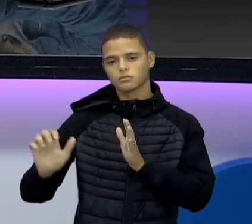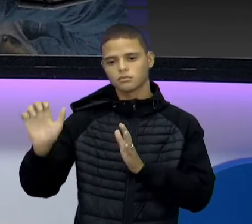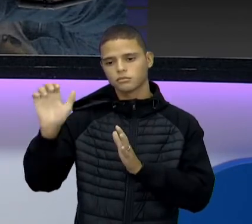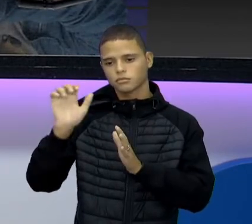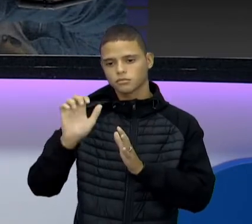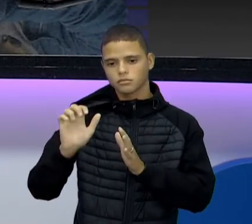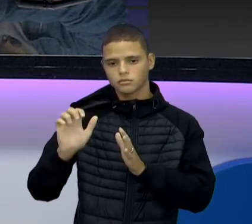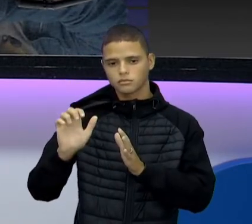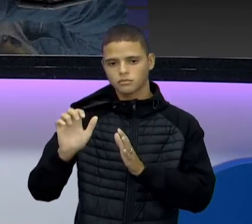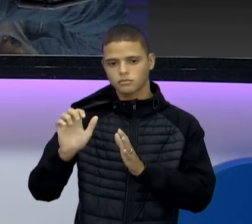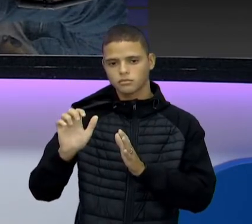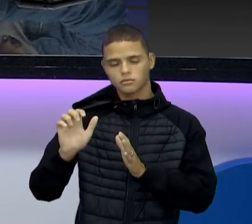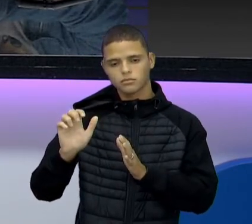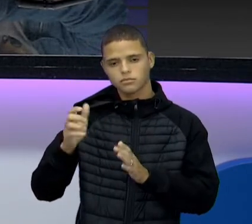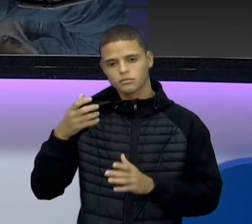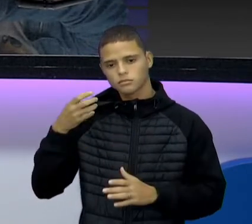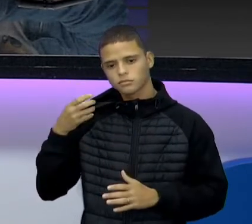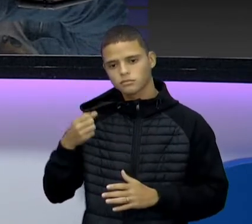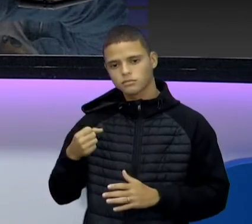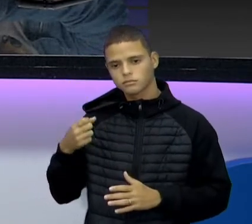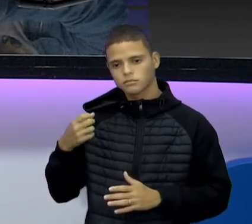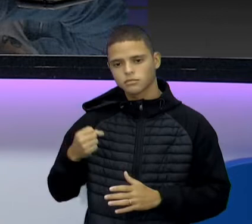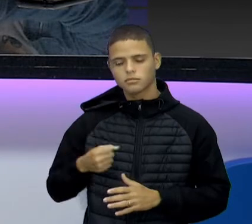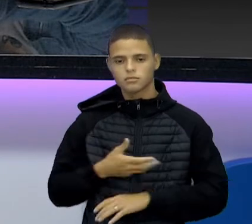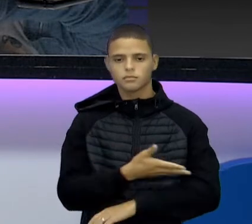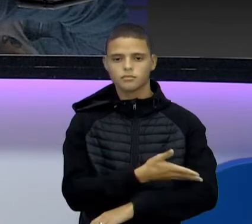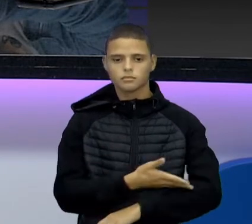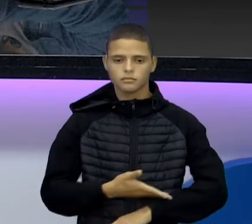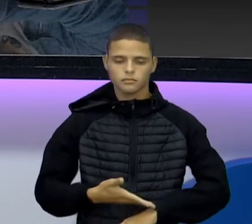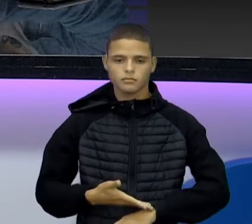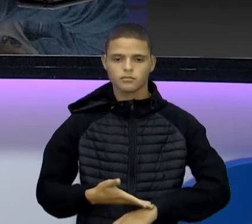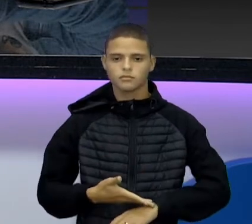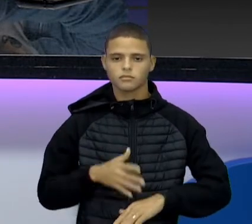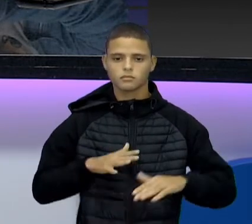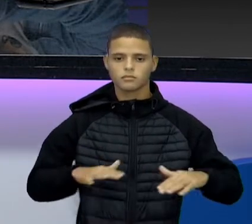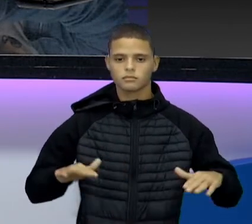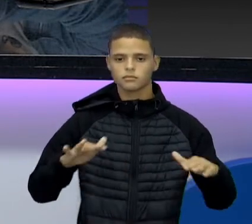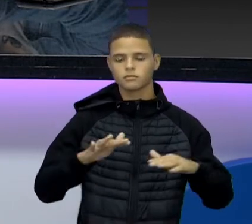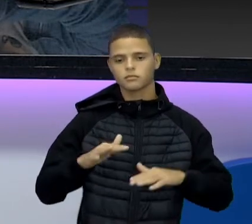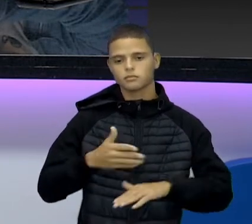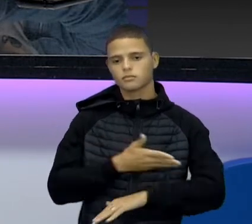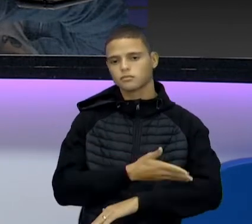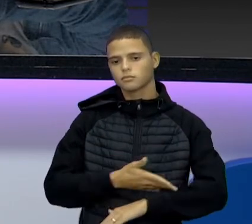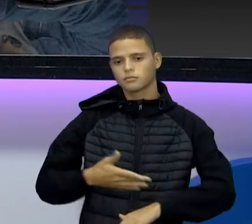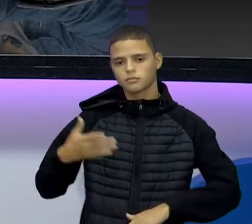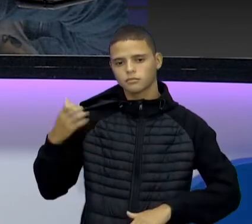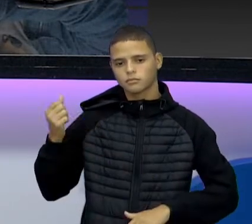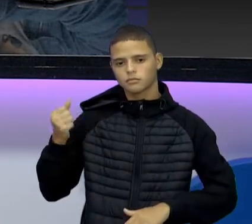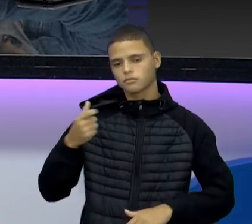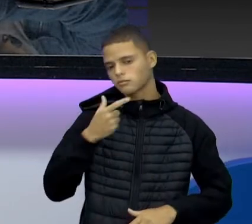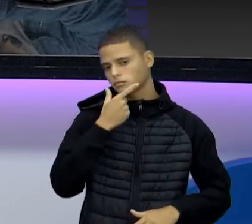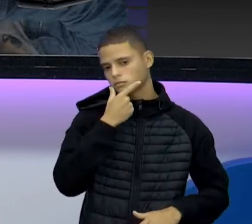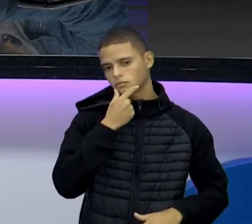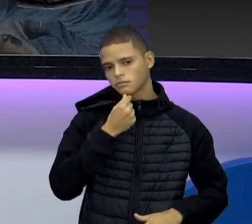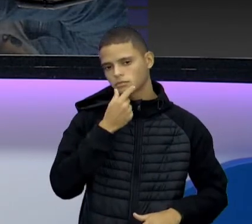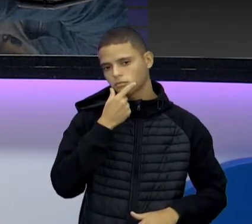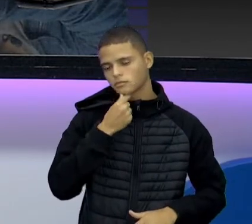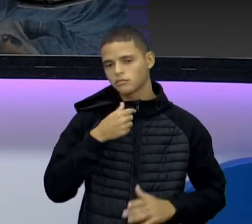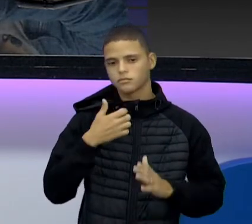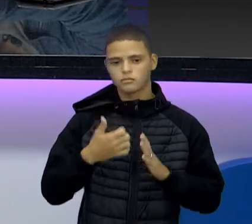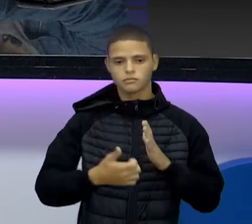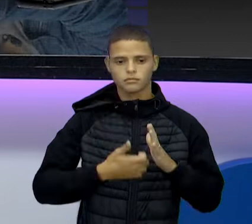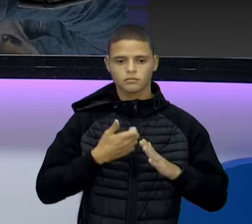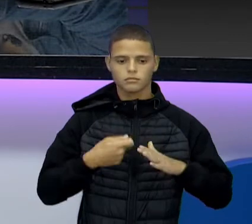são bem brancos, tá? Então, foto de funcionários todos caucasianos e do sexo masculino de uma empresa